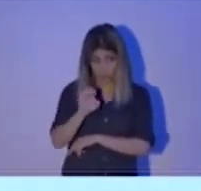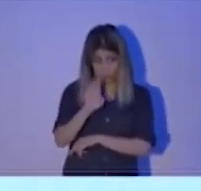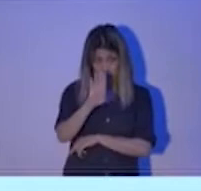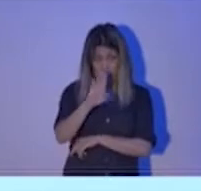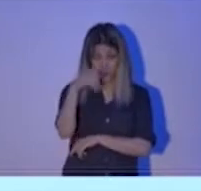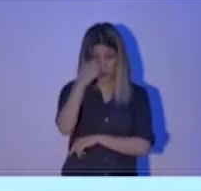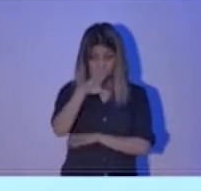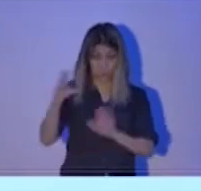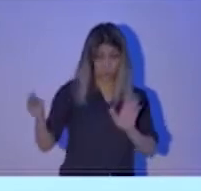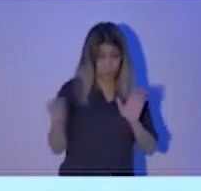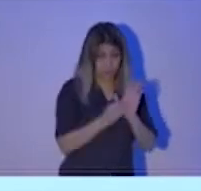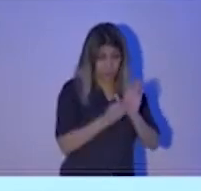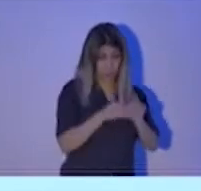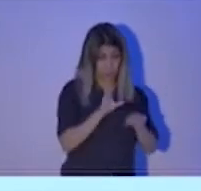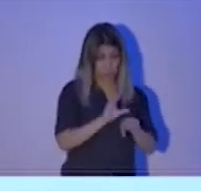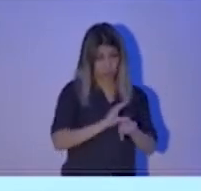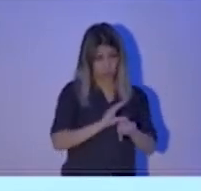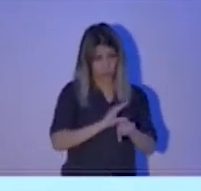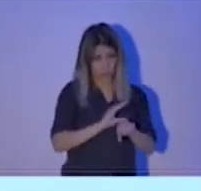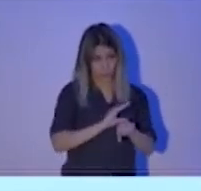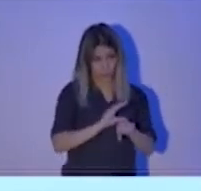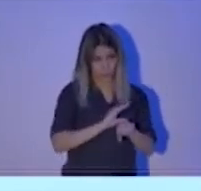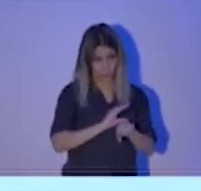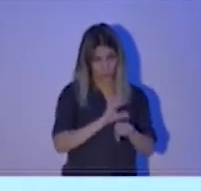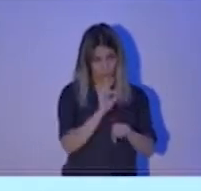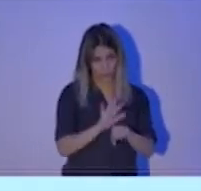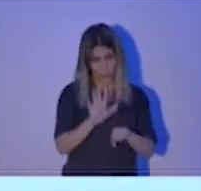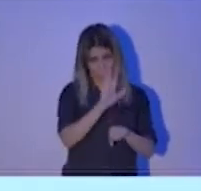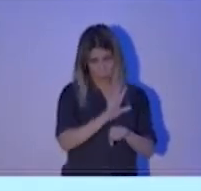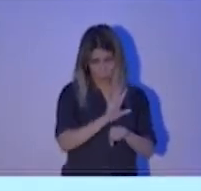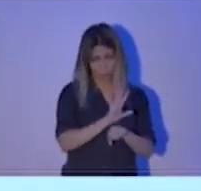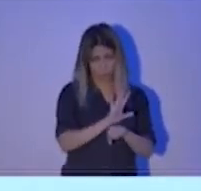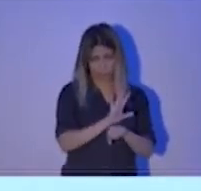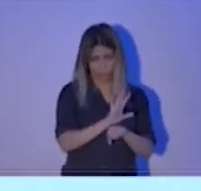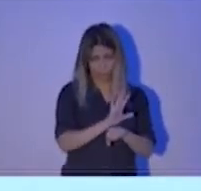constitucional. A gente sabe que hoje boa parte dos estados